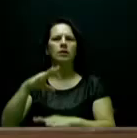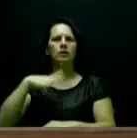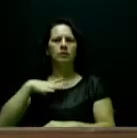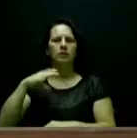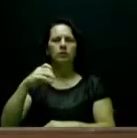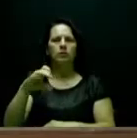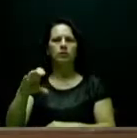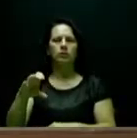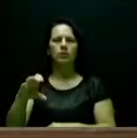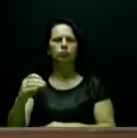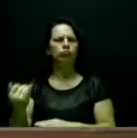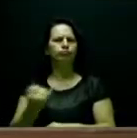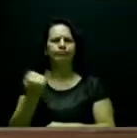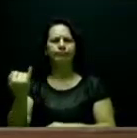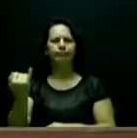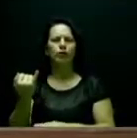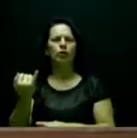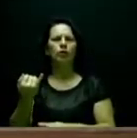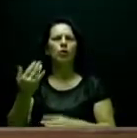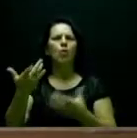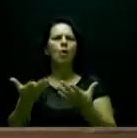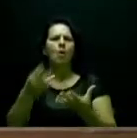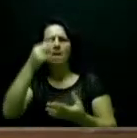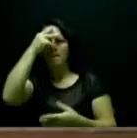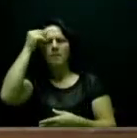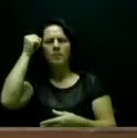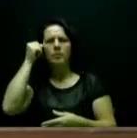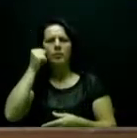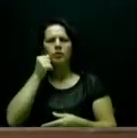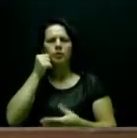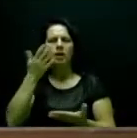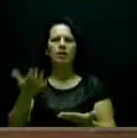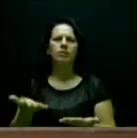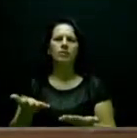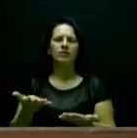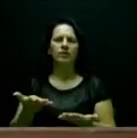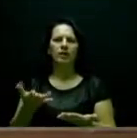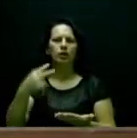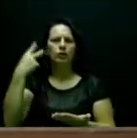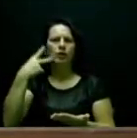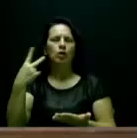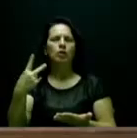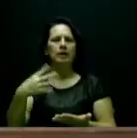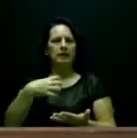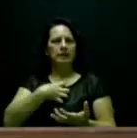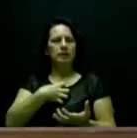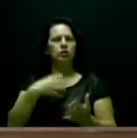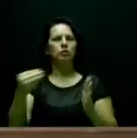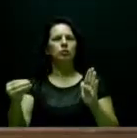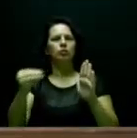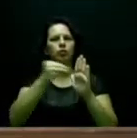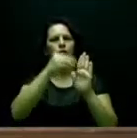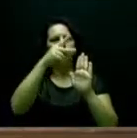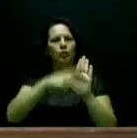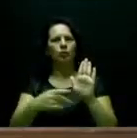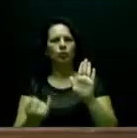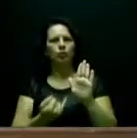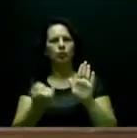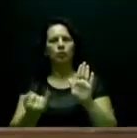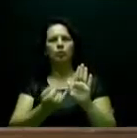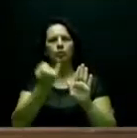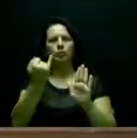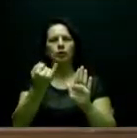município, não importa de onde venha, se é da prefeita ou do vereador. O que importa é que o sentimento e a direção do projeto de lei